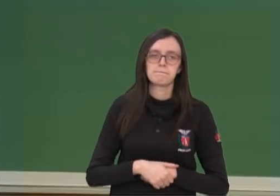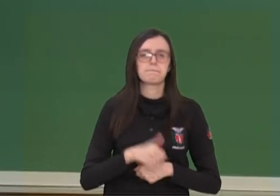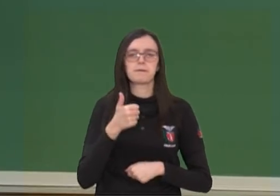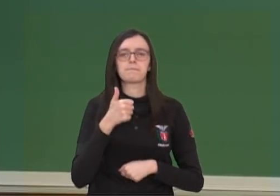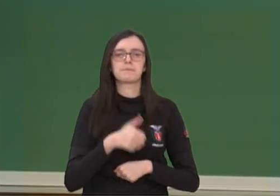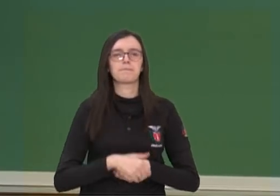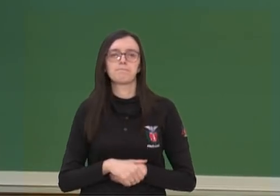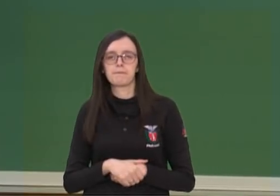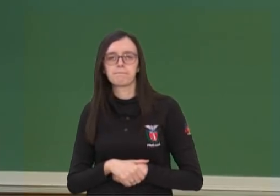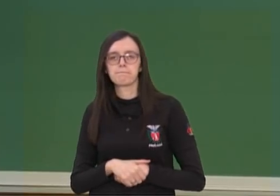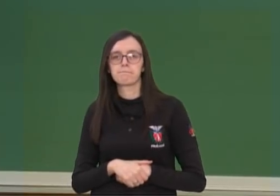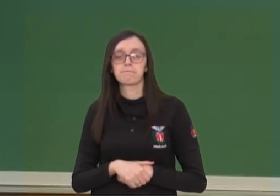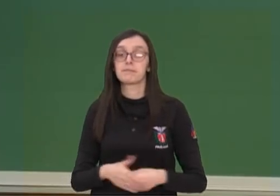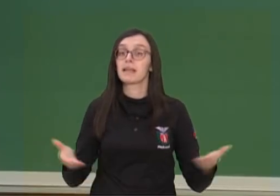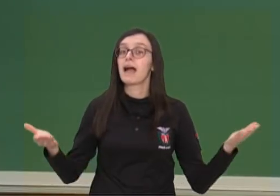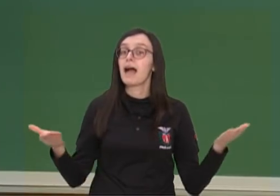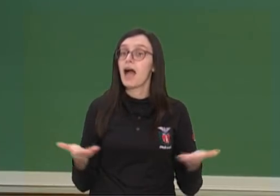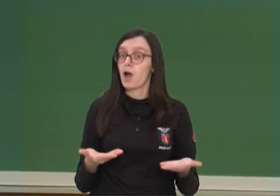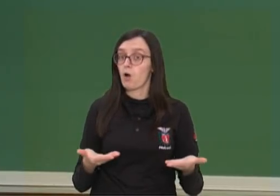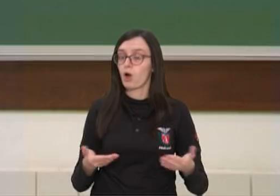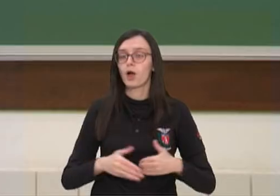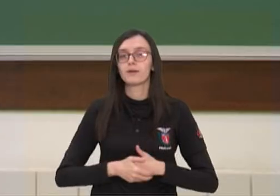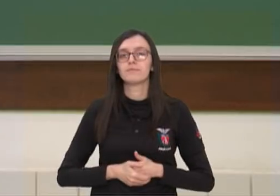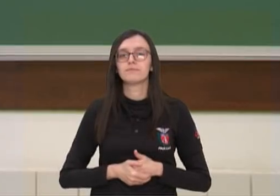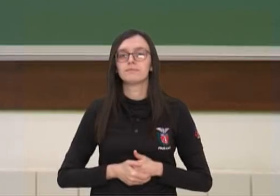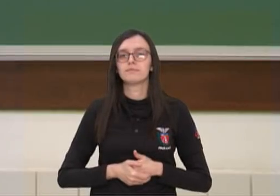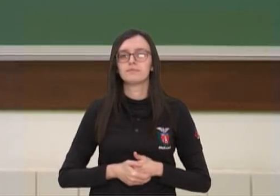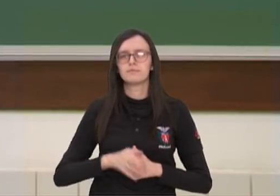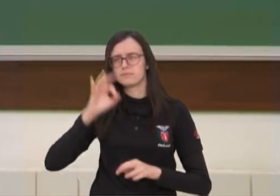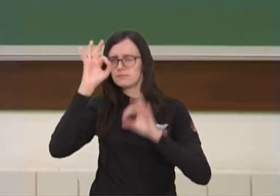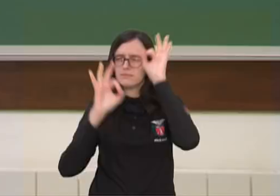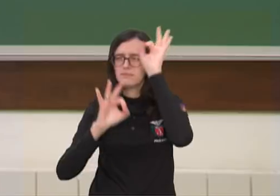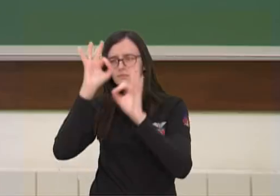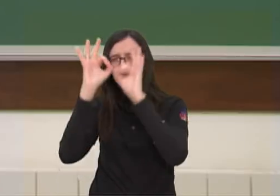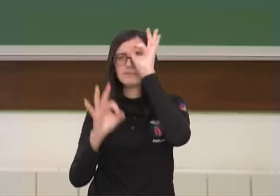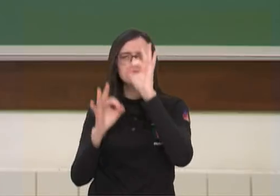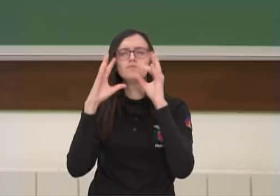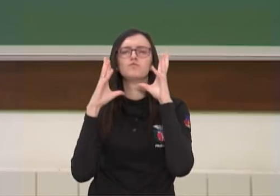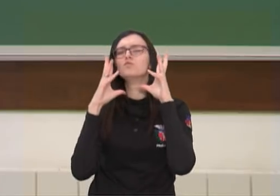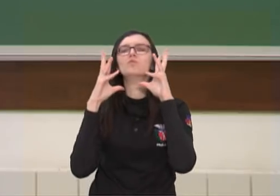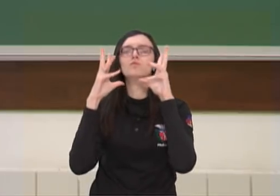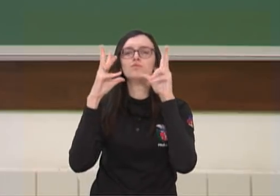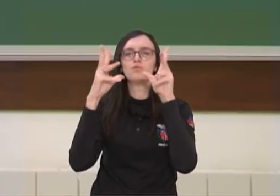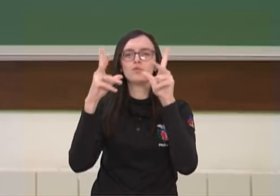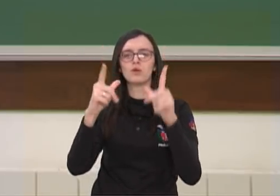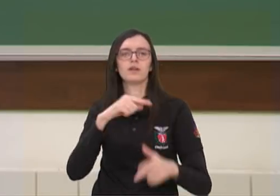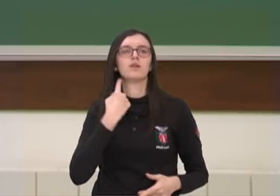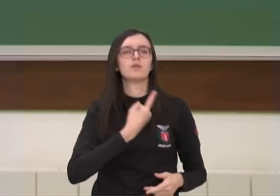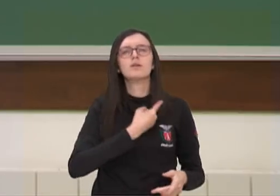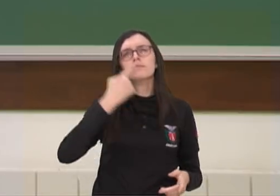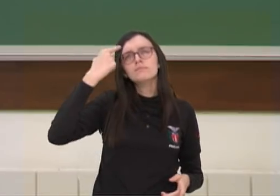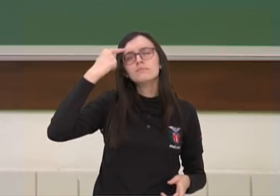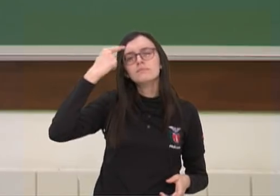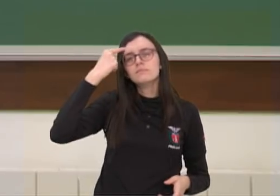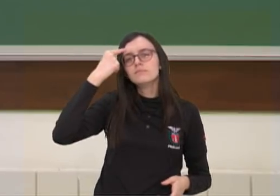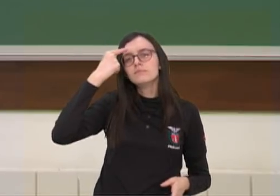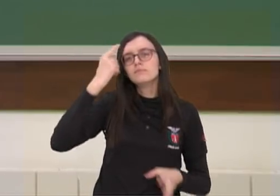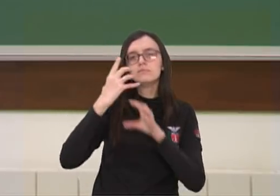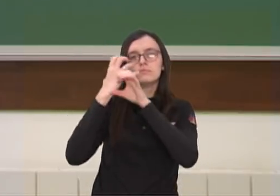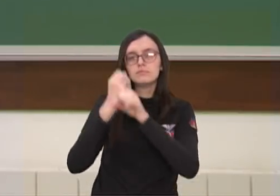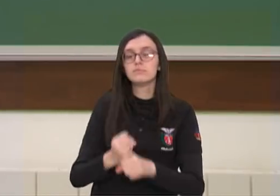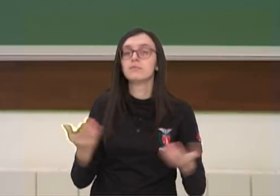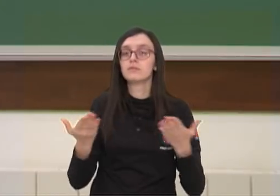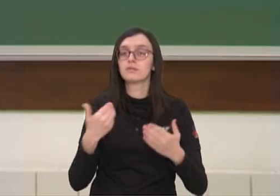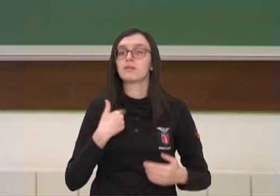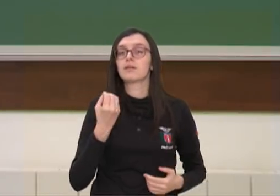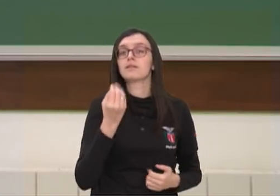Muito bem. Agora, para organizar toda essa nossa ideia que a gente retomou, eu